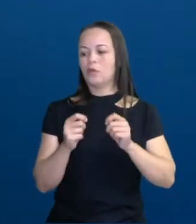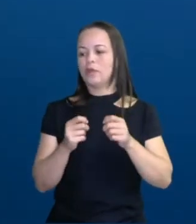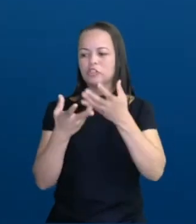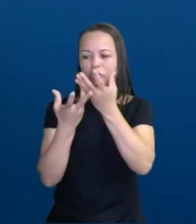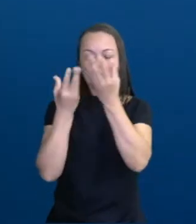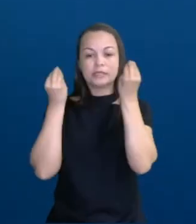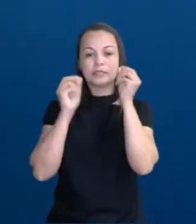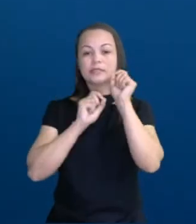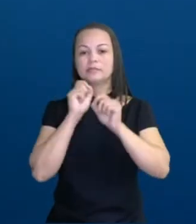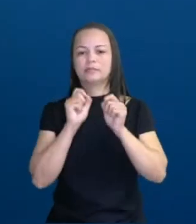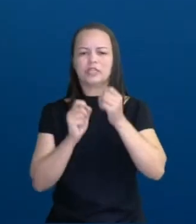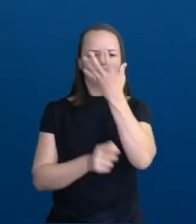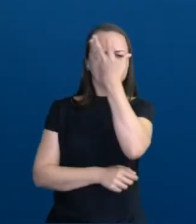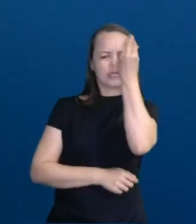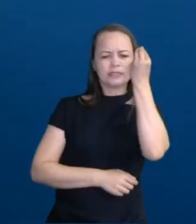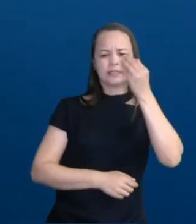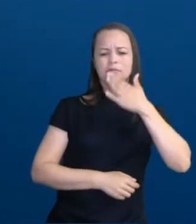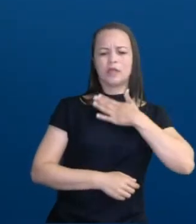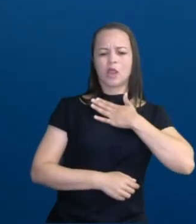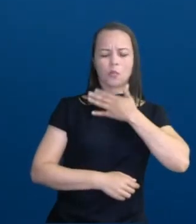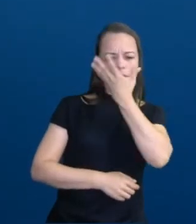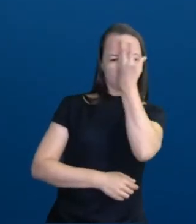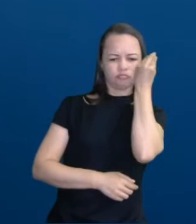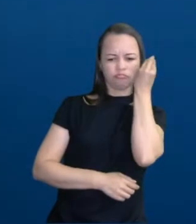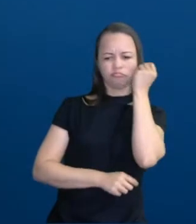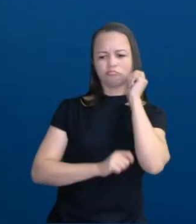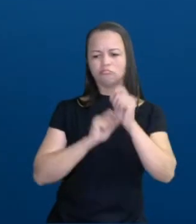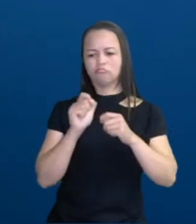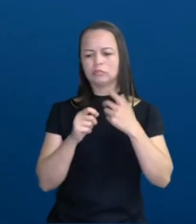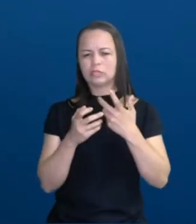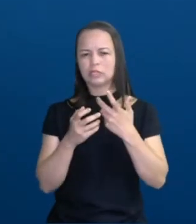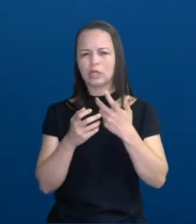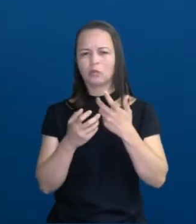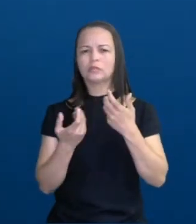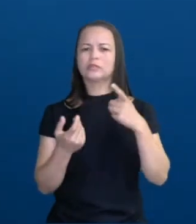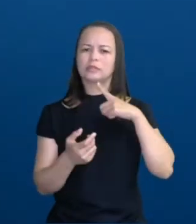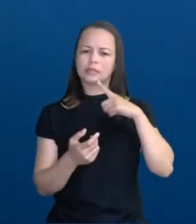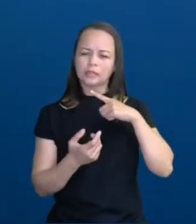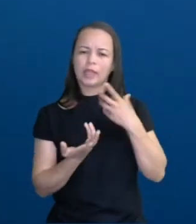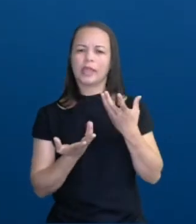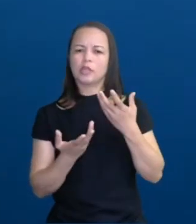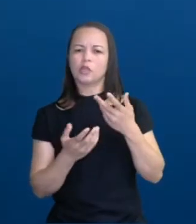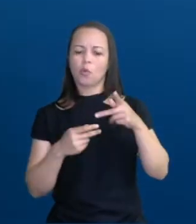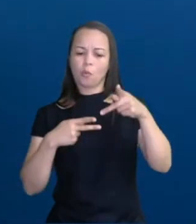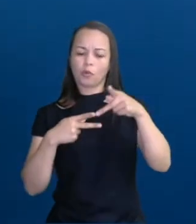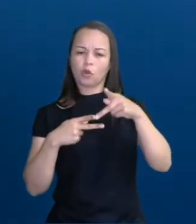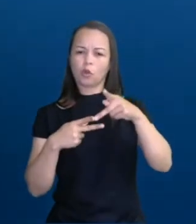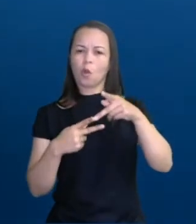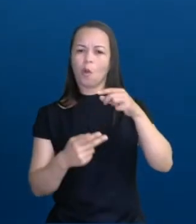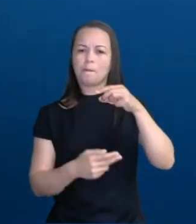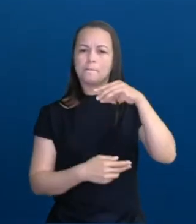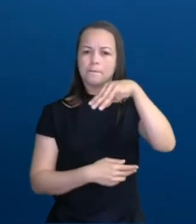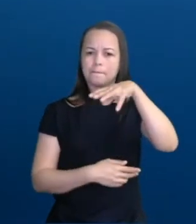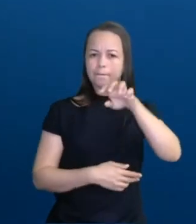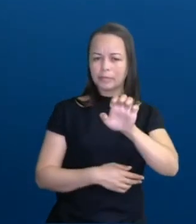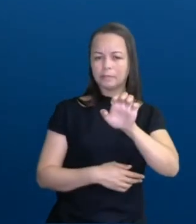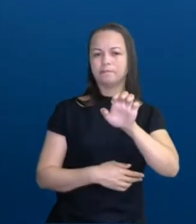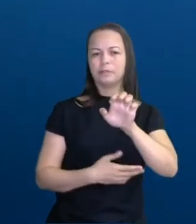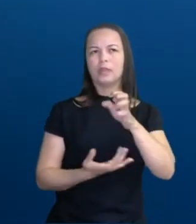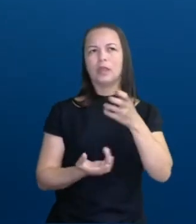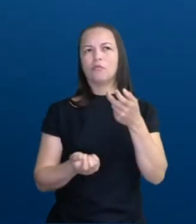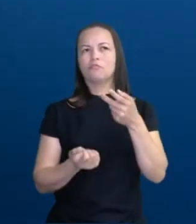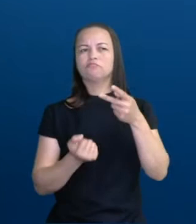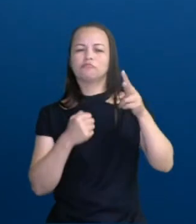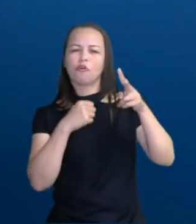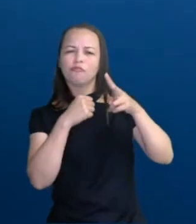percebam que o verbo esquecer' está acompanhada do pronome oblíquo mim Então nesse caso Quando o verbo esquecer'